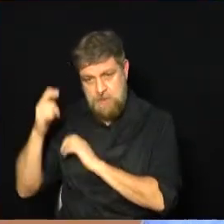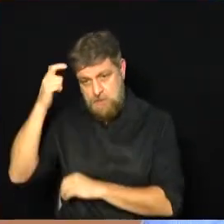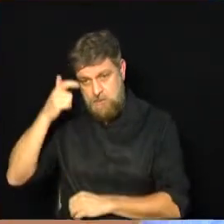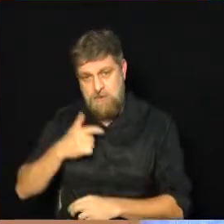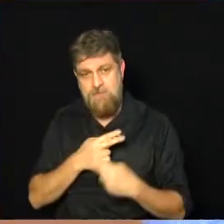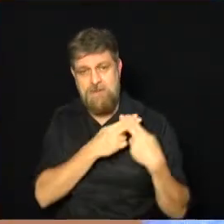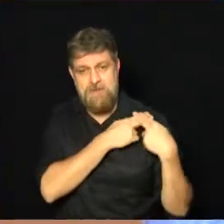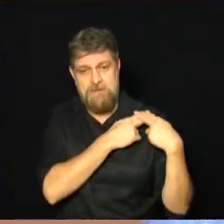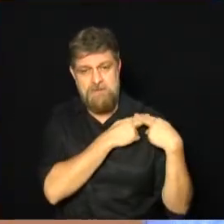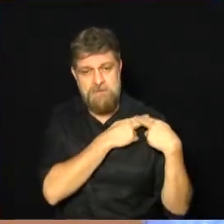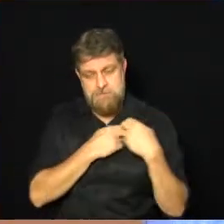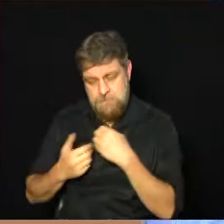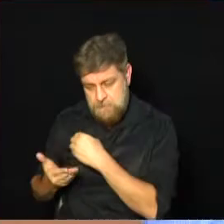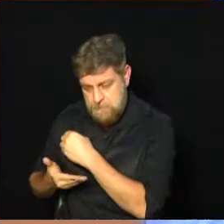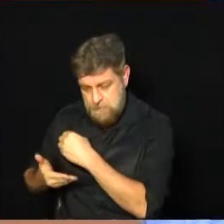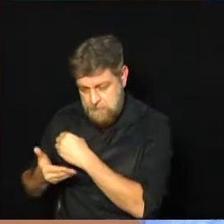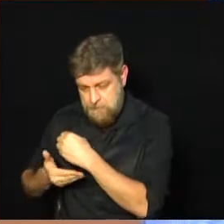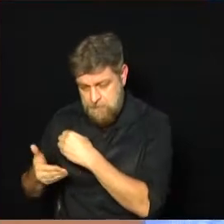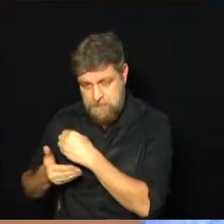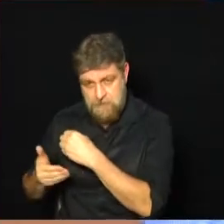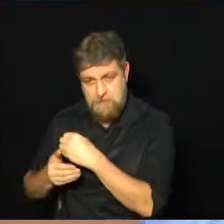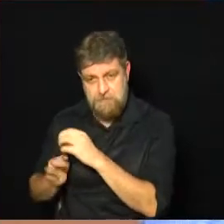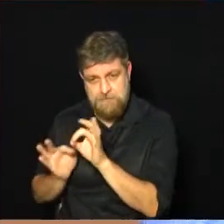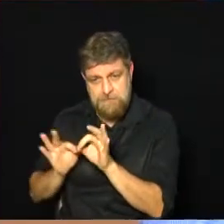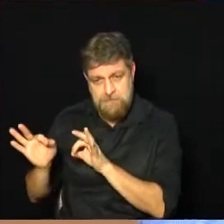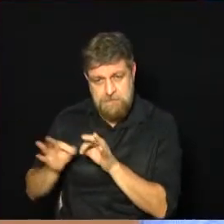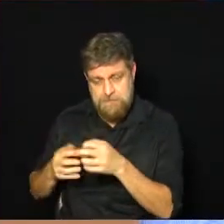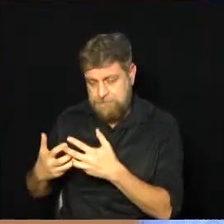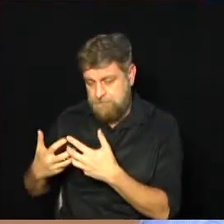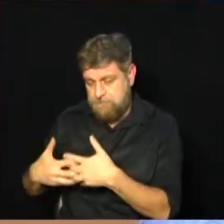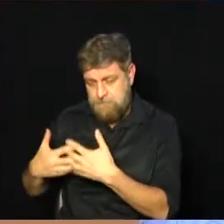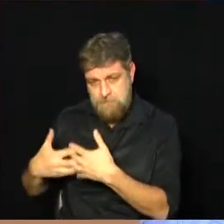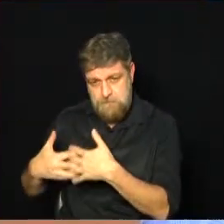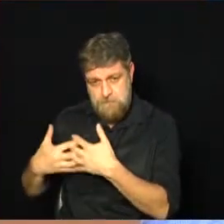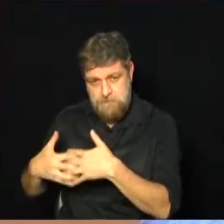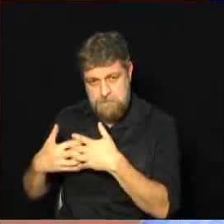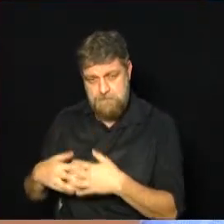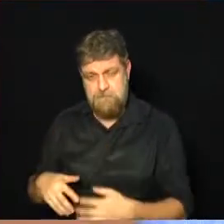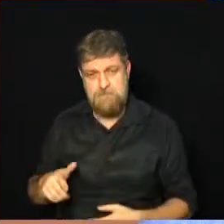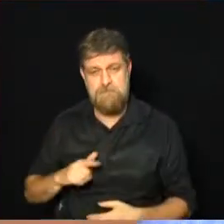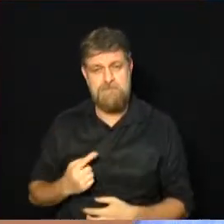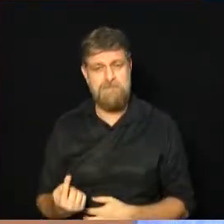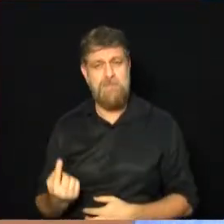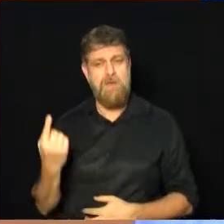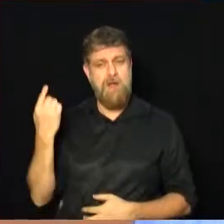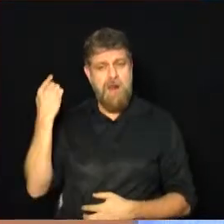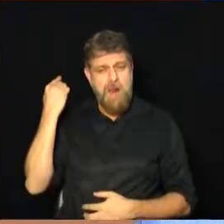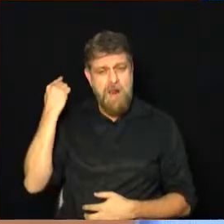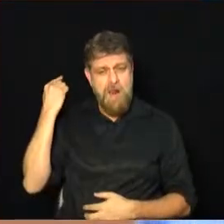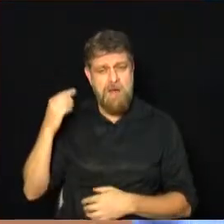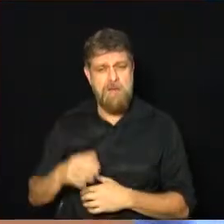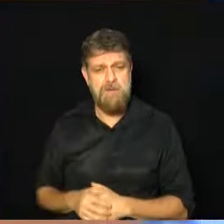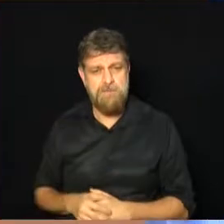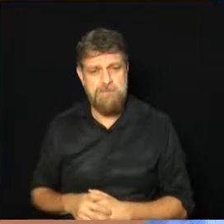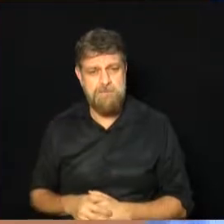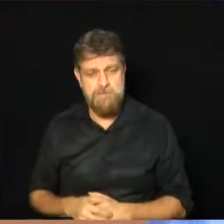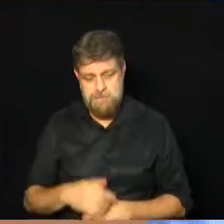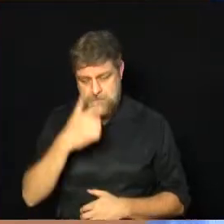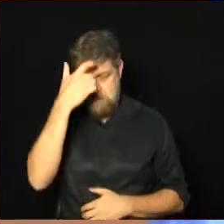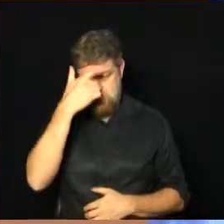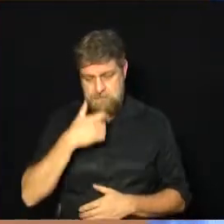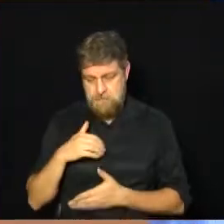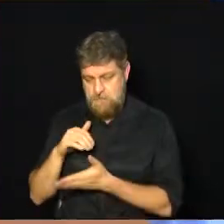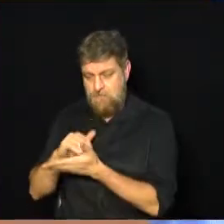nascedouro, na fase de projeto, assim, que era um projeto funcional que nós tínhamos lá na época. Eu era o